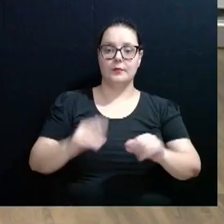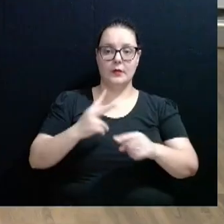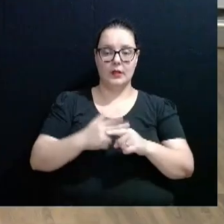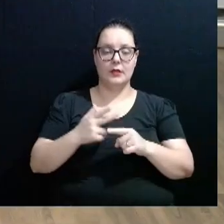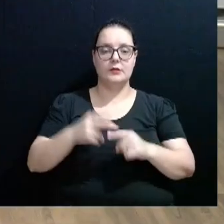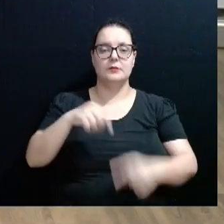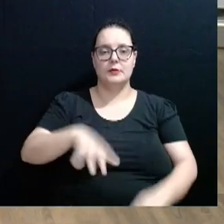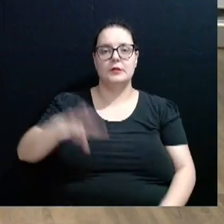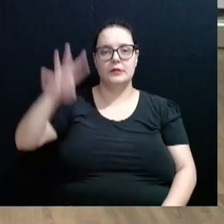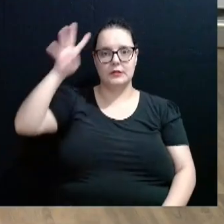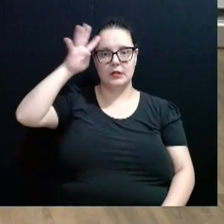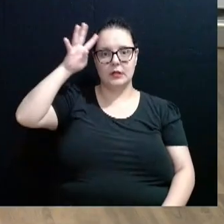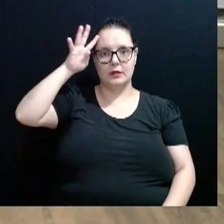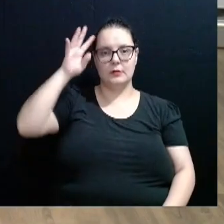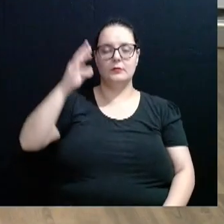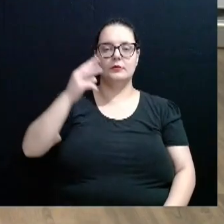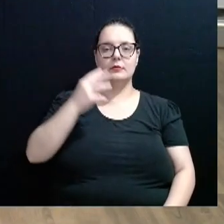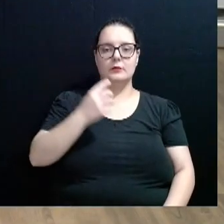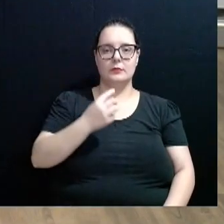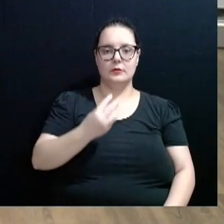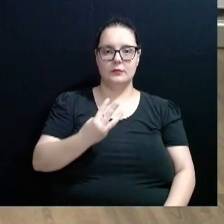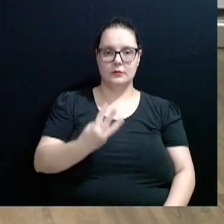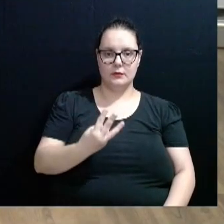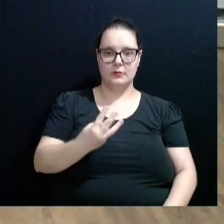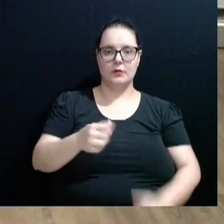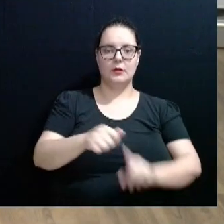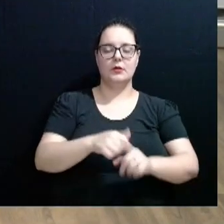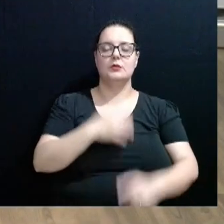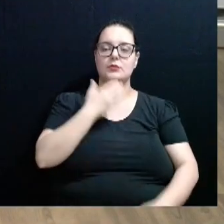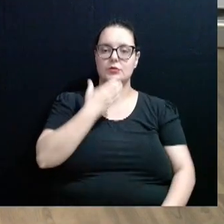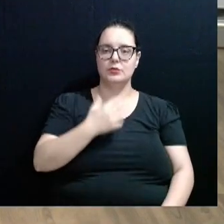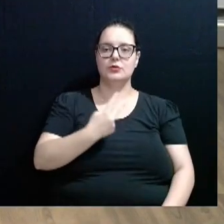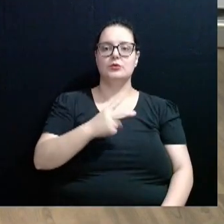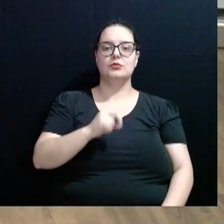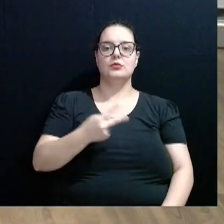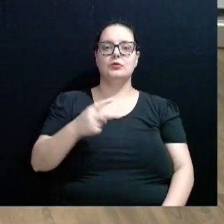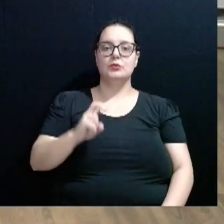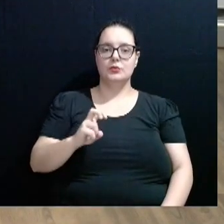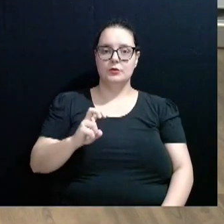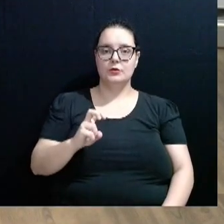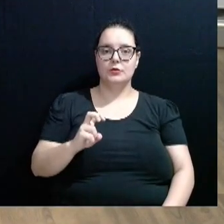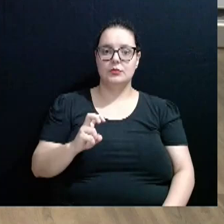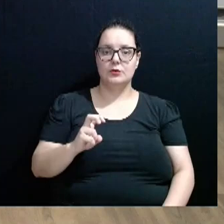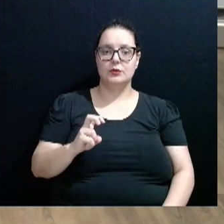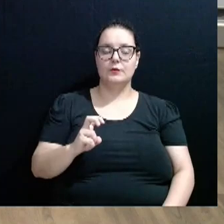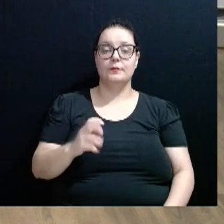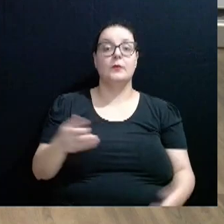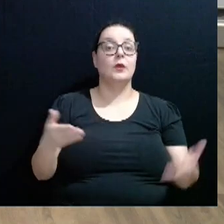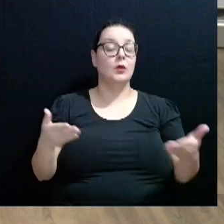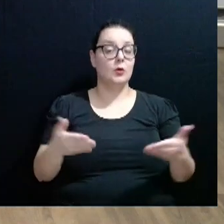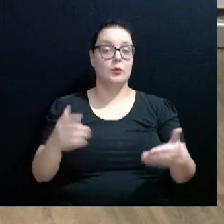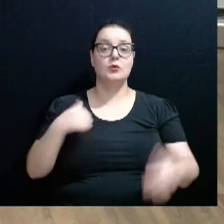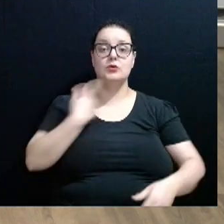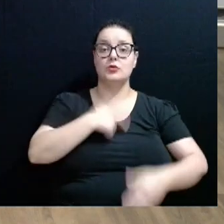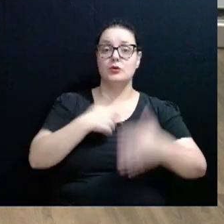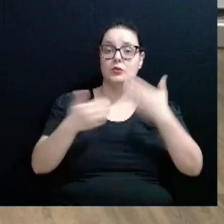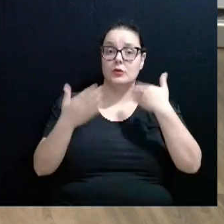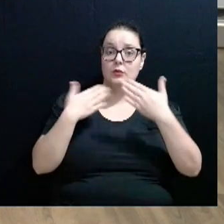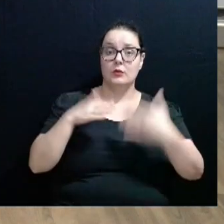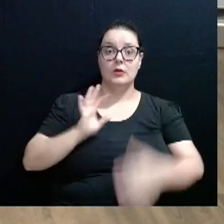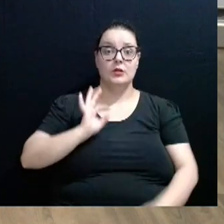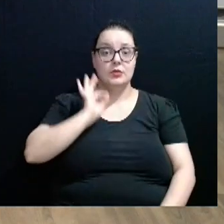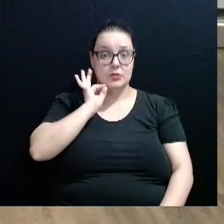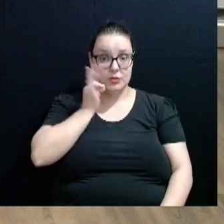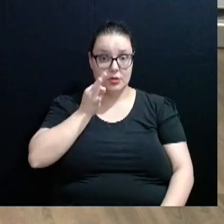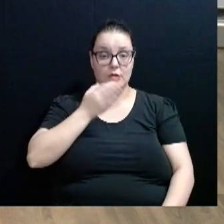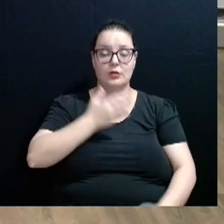quarta-feira, 3 de dezembro de 2025. E hoje a gente vai falar já o início do nosso